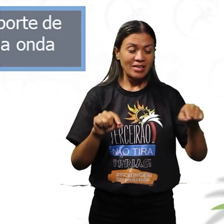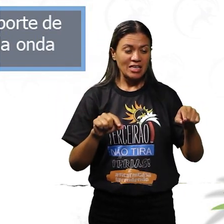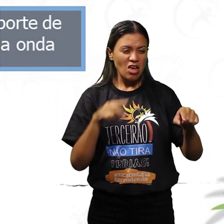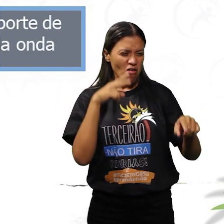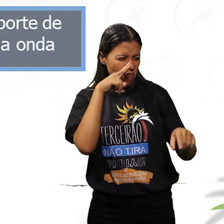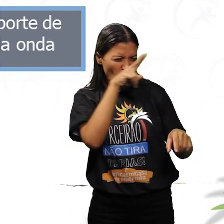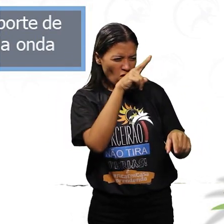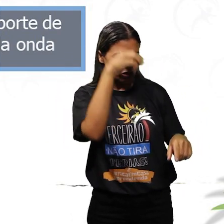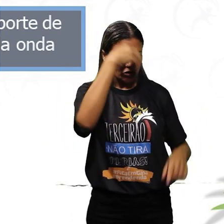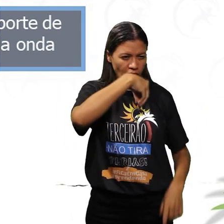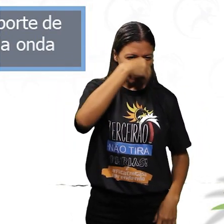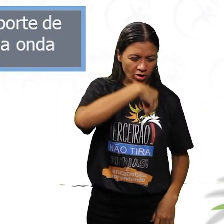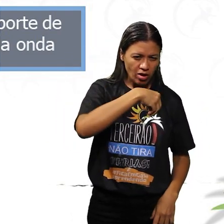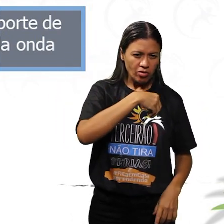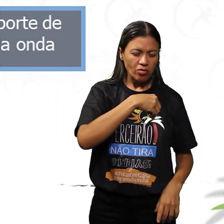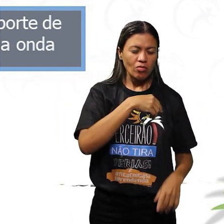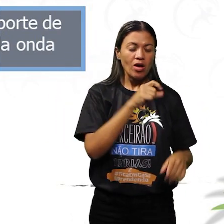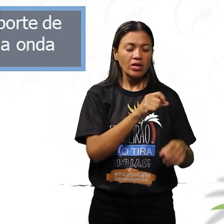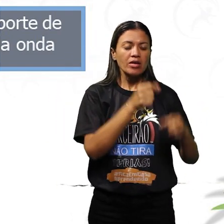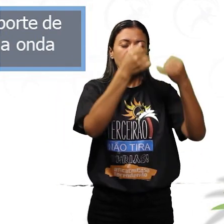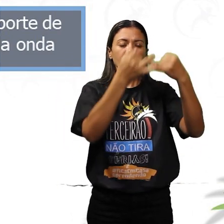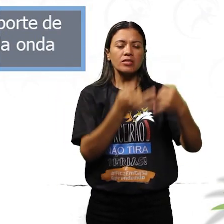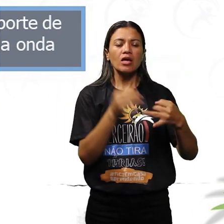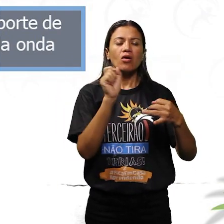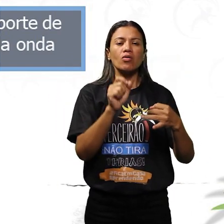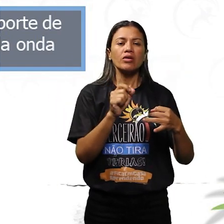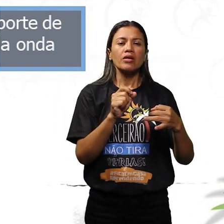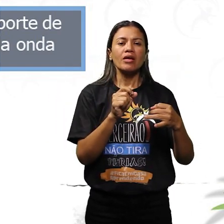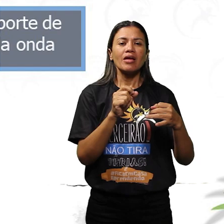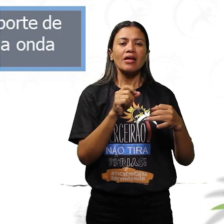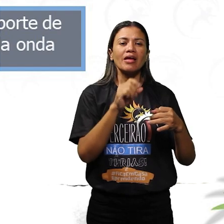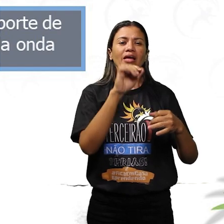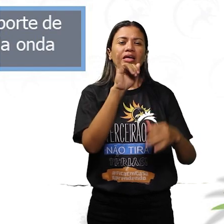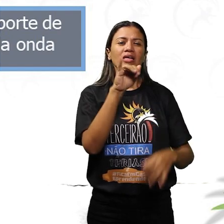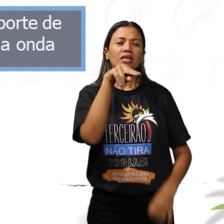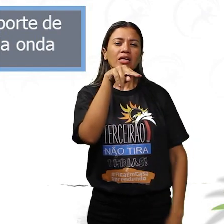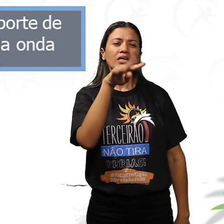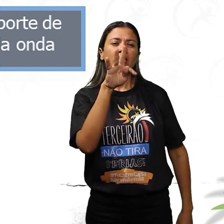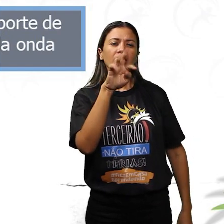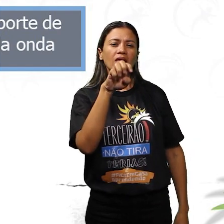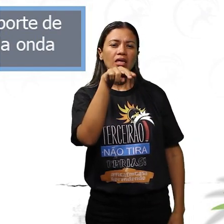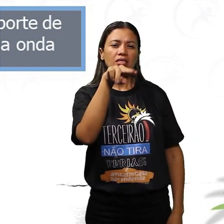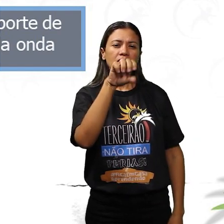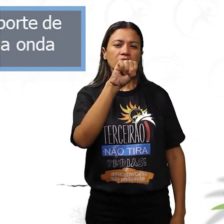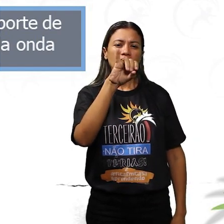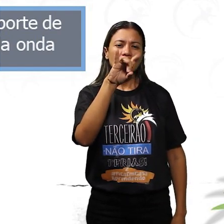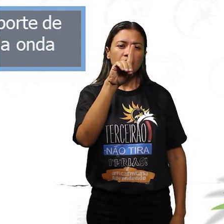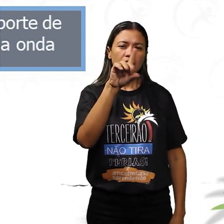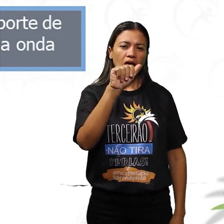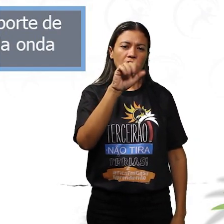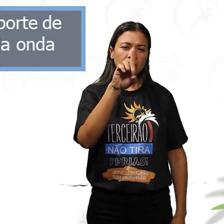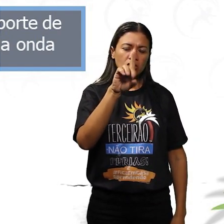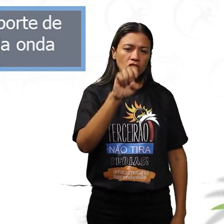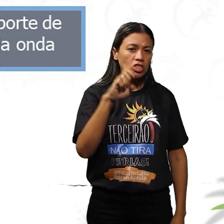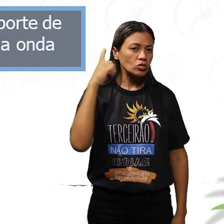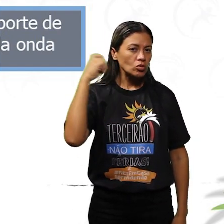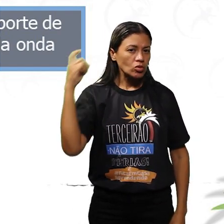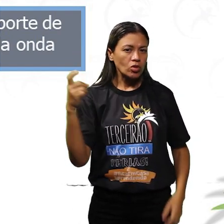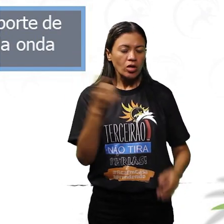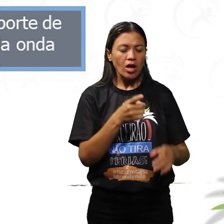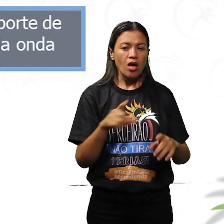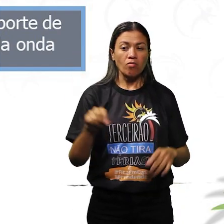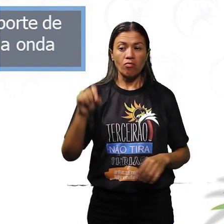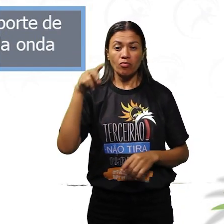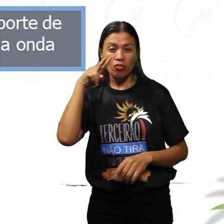e o som fraco. Eu estou querendo dizer sobre a sua intensidade sonora. Então, qualidade que permite diferenciar um som forte de um